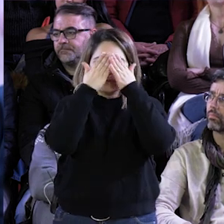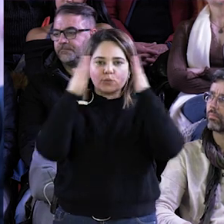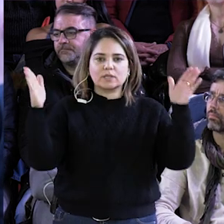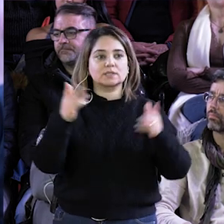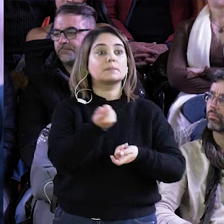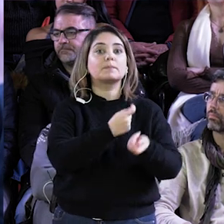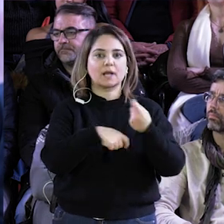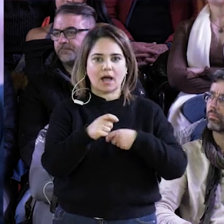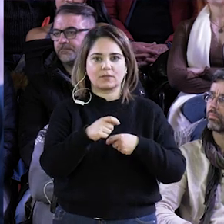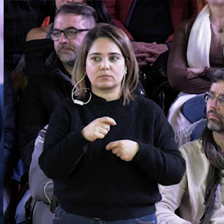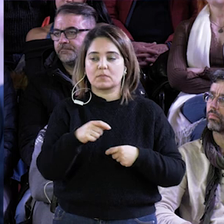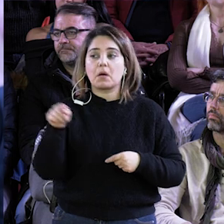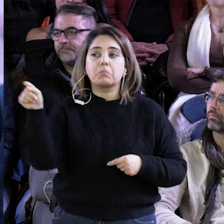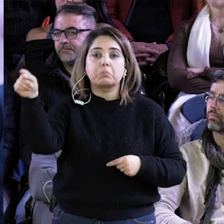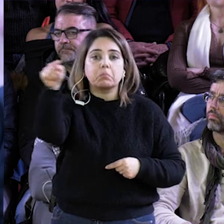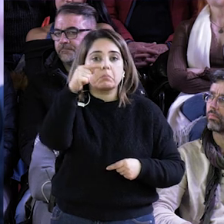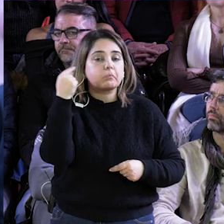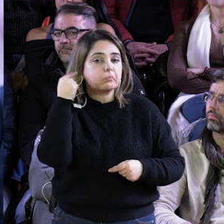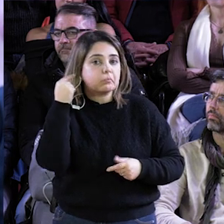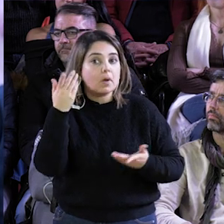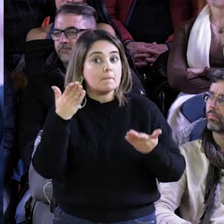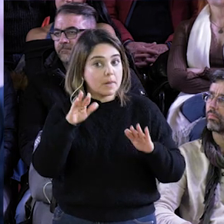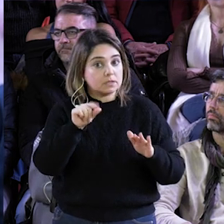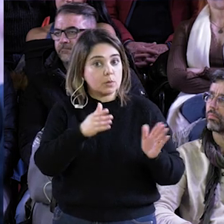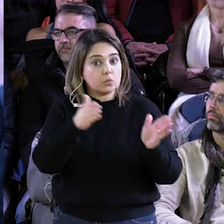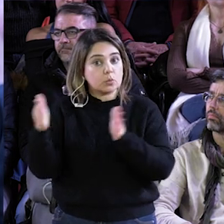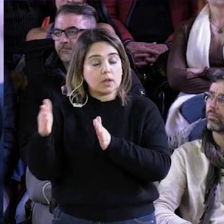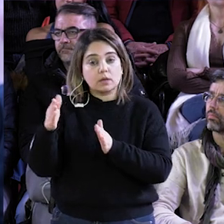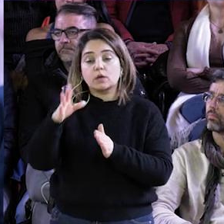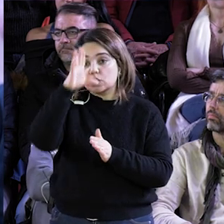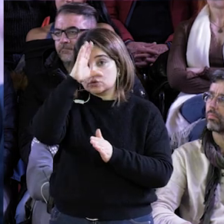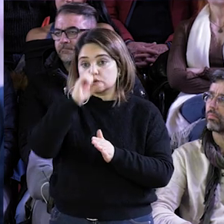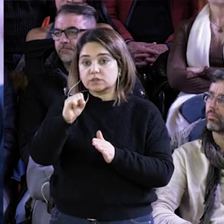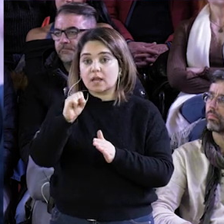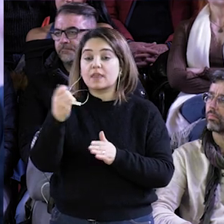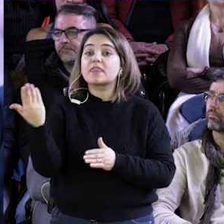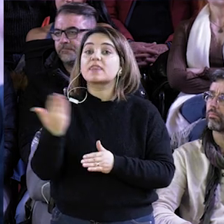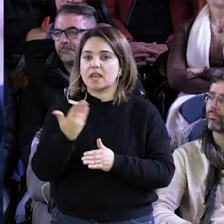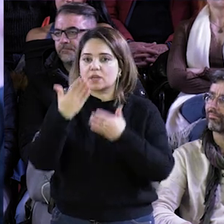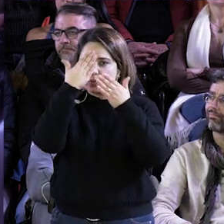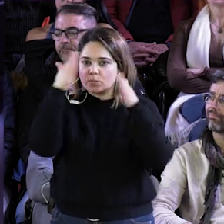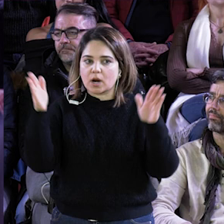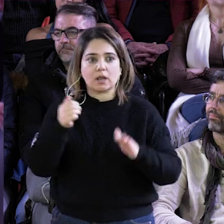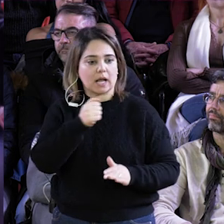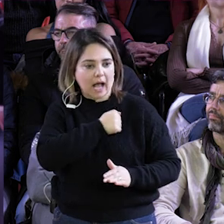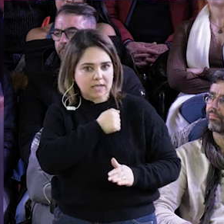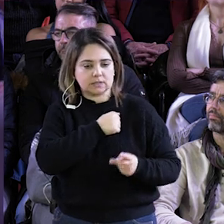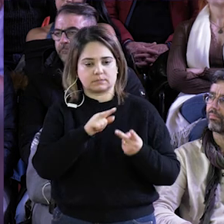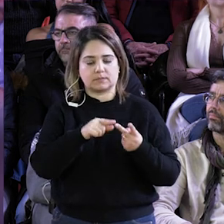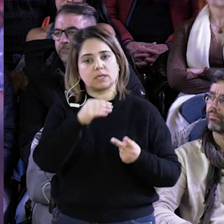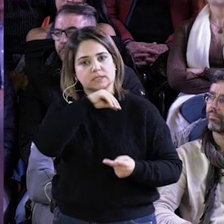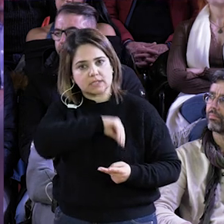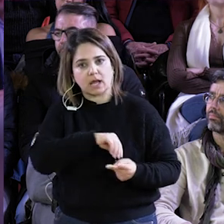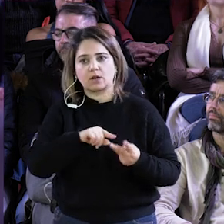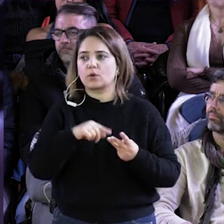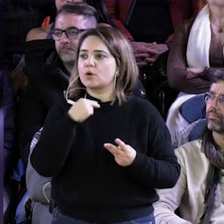mercado, dizem as vozes do senso comum, mas também vivemos num Estado de Direito Democrático, ou não vivemos? A casa, o salário,